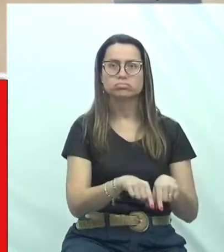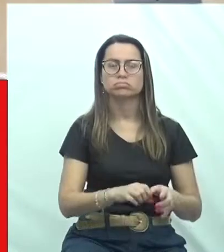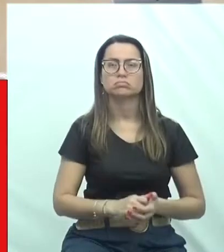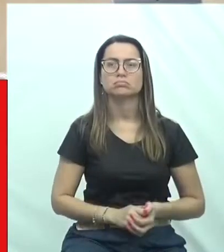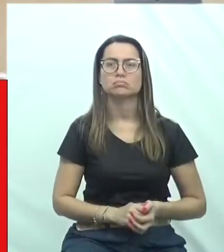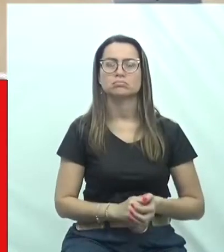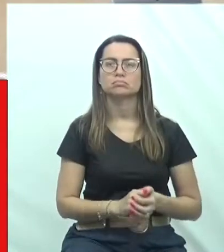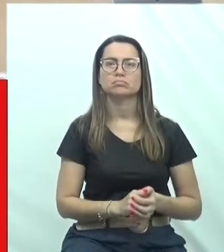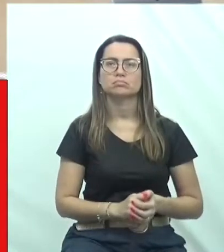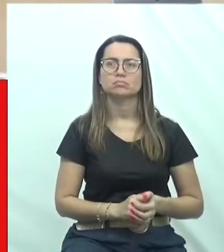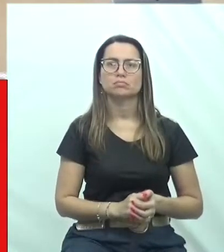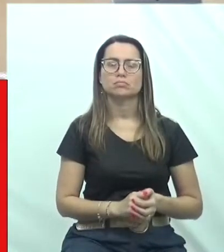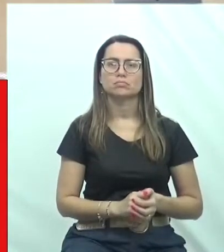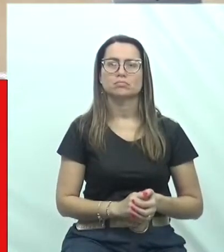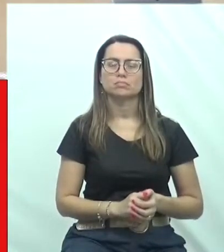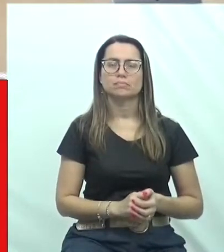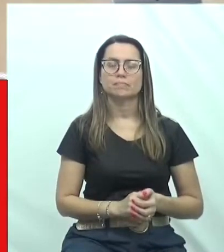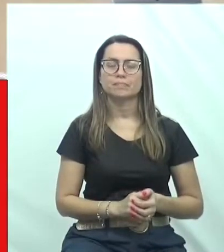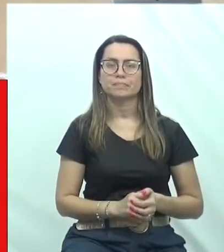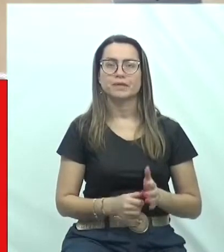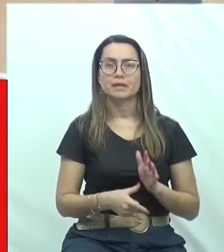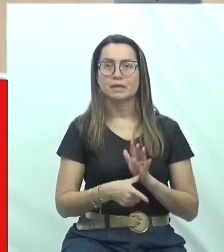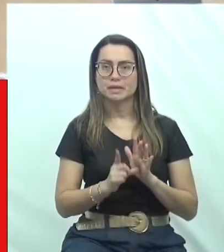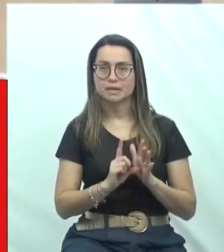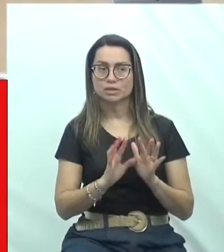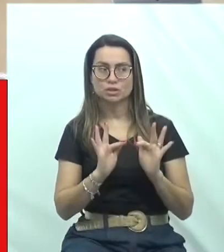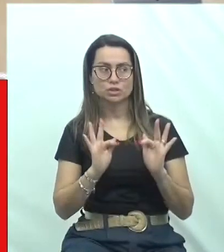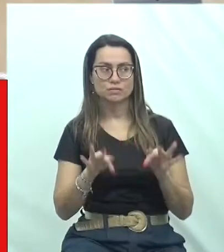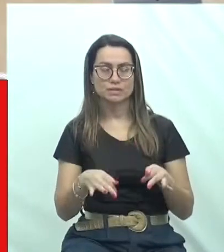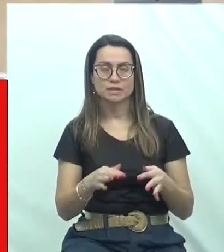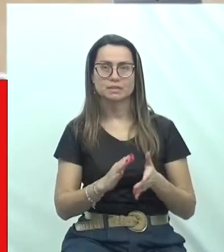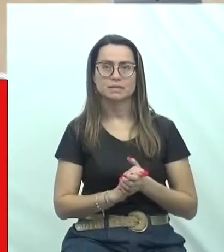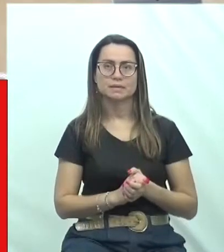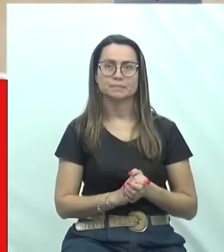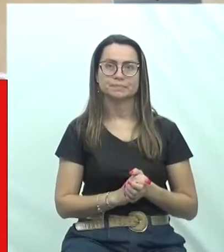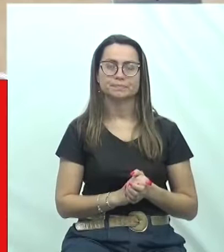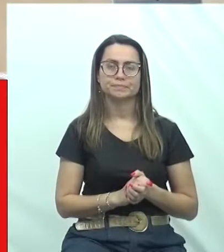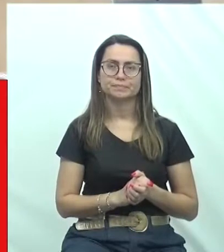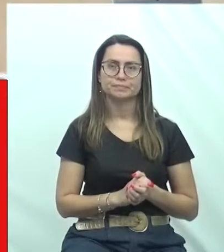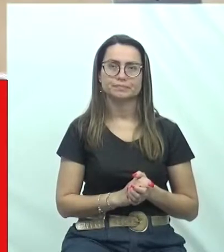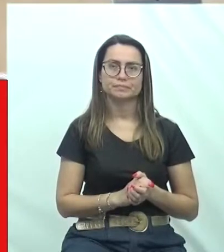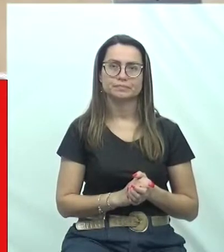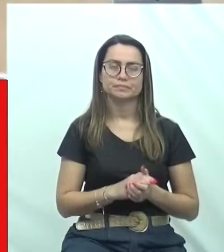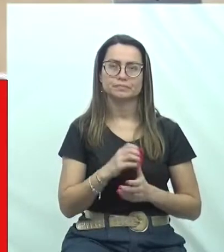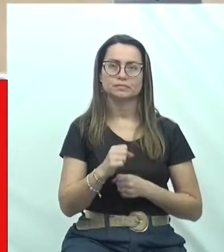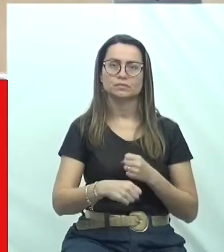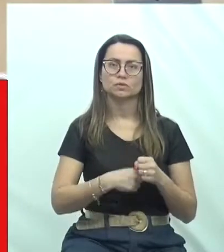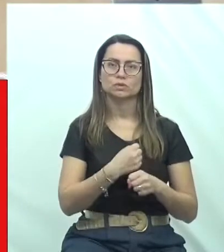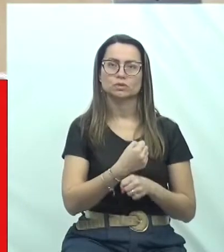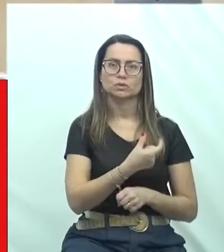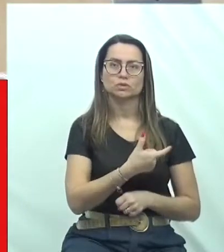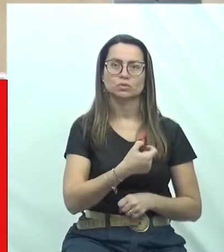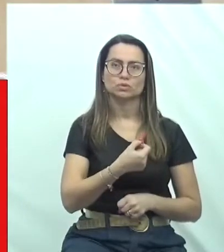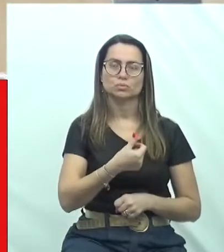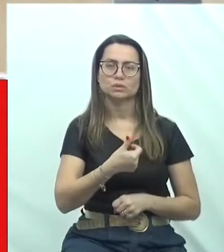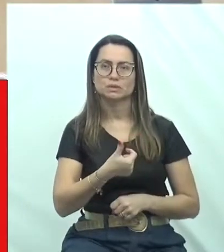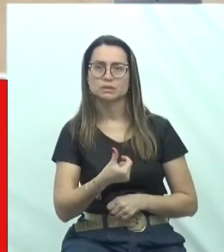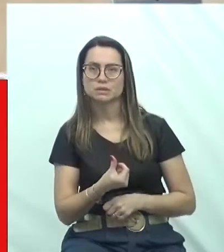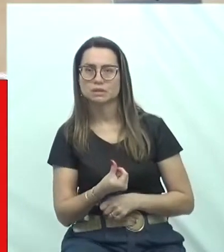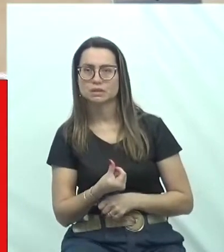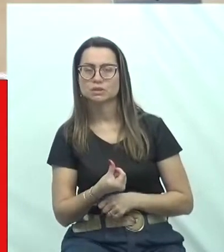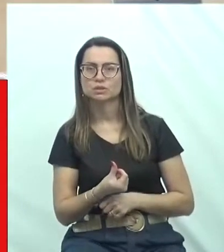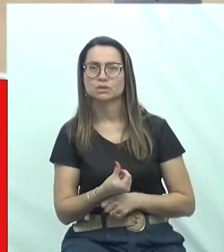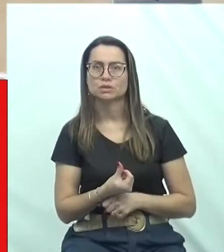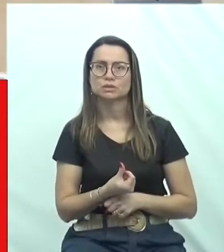senhoras técnicos advogados, em Belo Horizonte, em 2006, foi feito um TAC, um termo de ajustamento